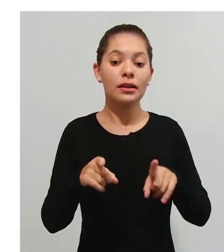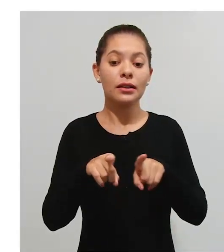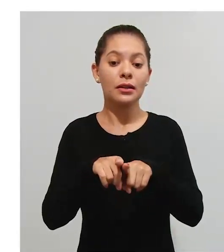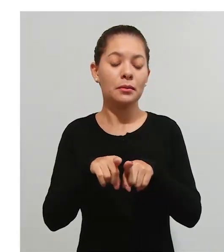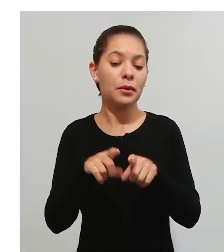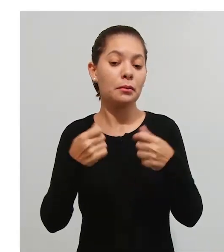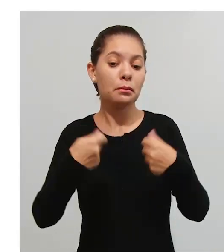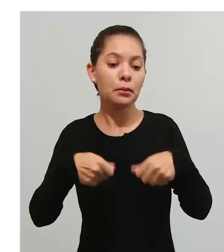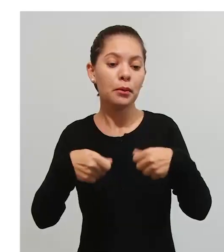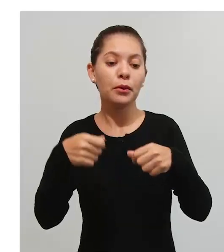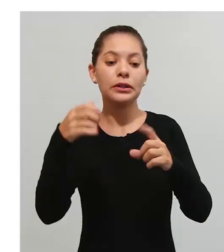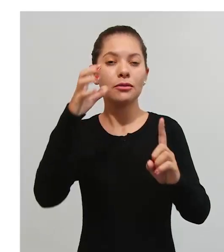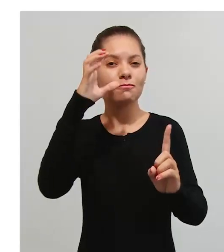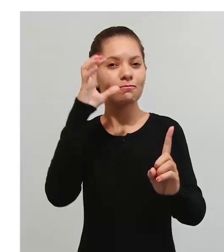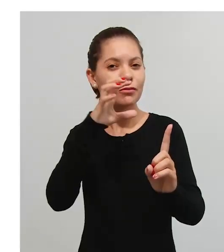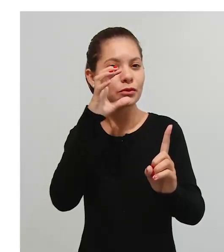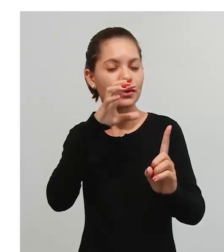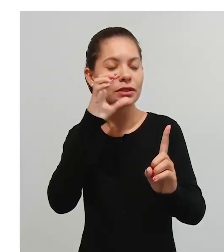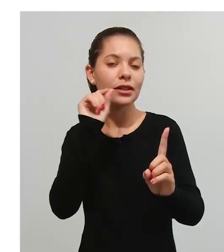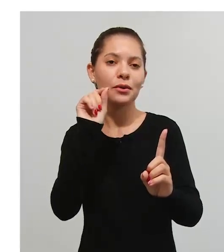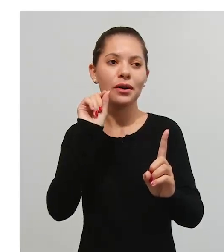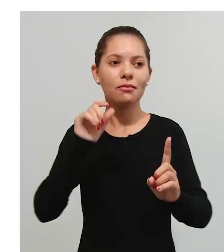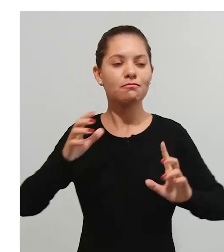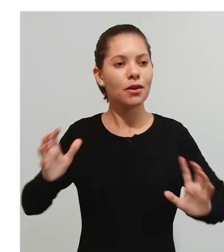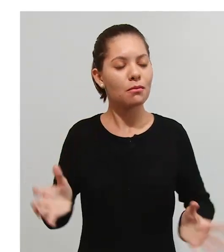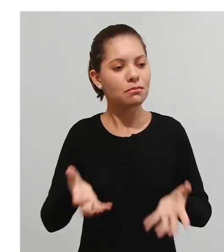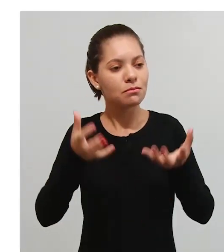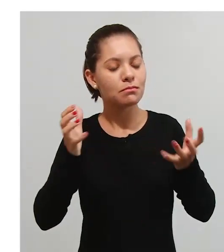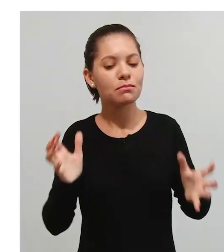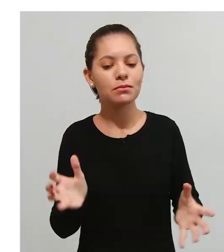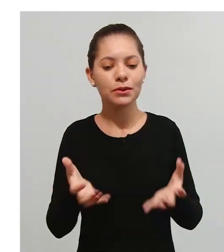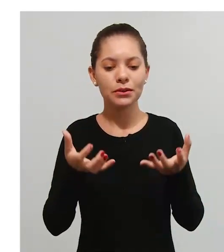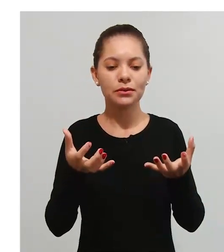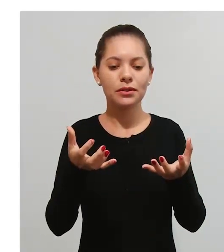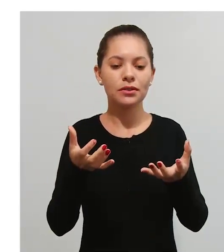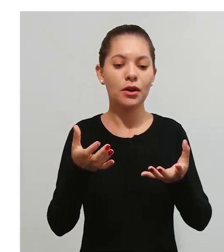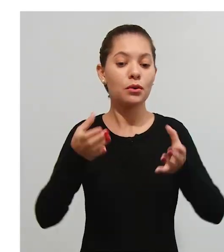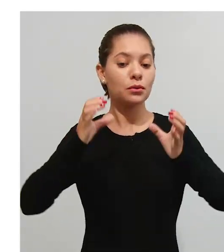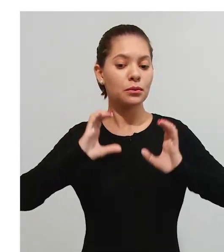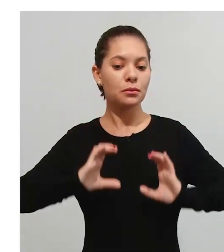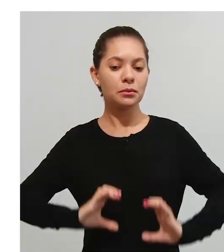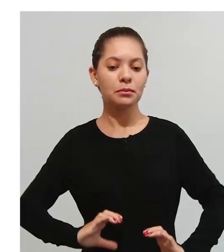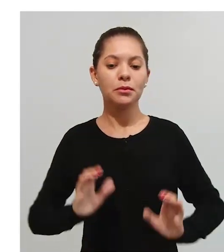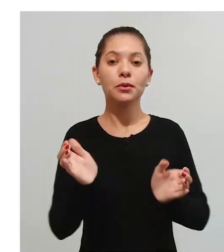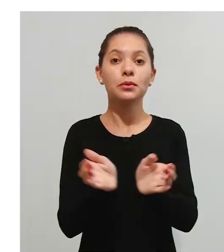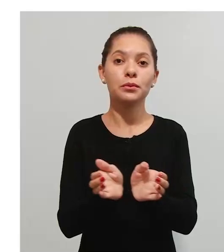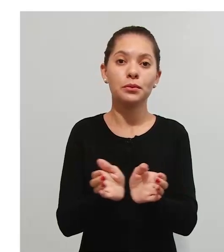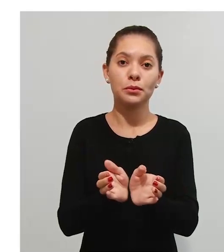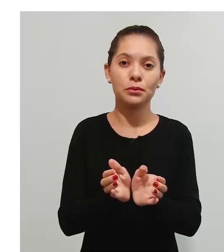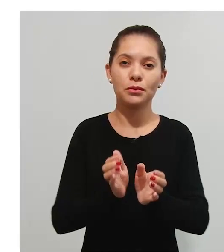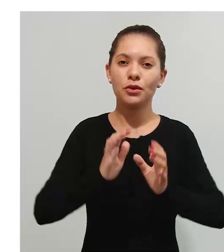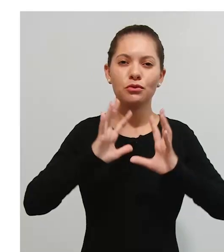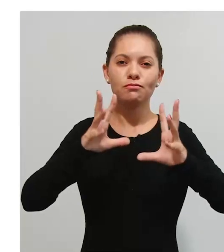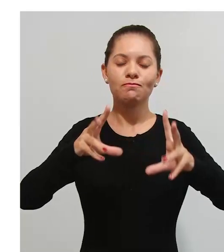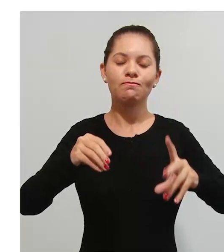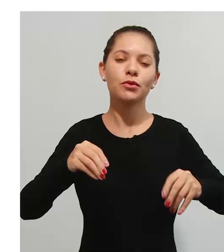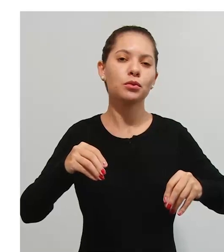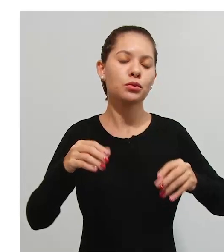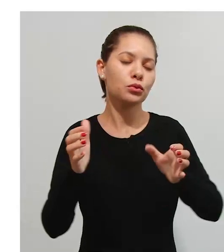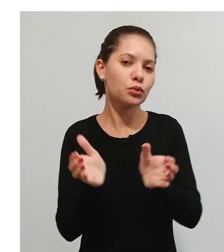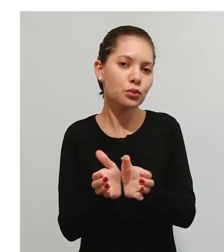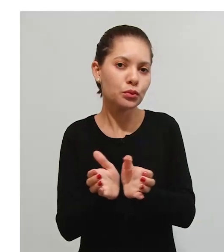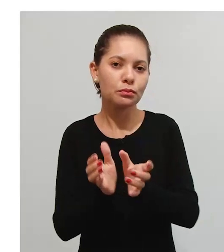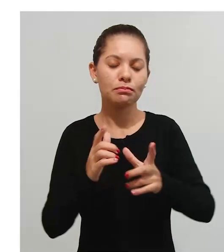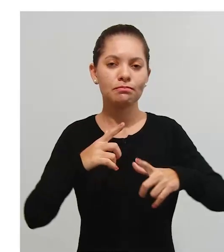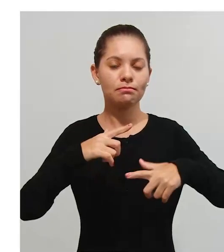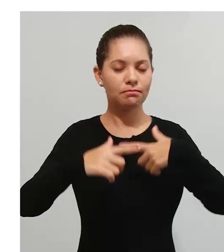pode ser um fator que vai influenciar na motivação e no comportamento de todo o grupo